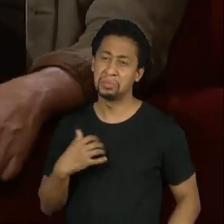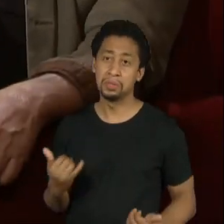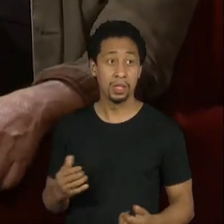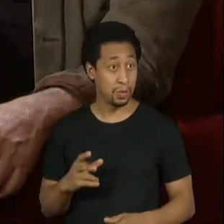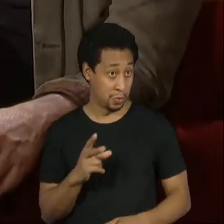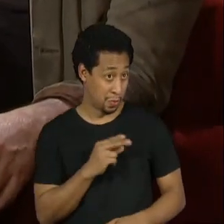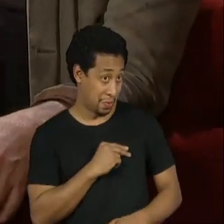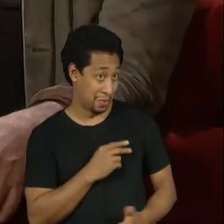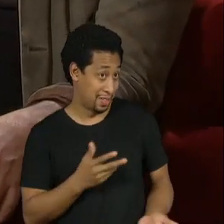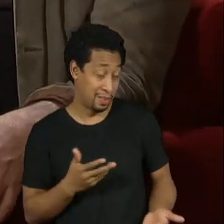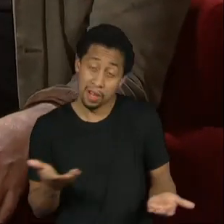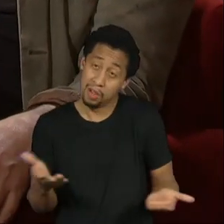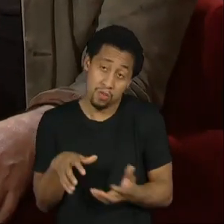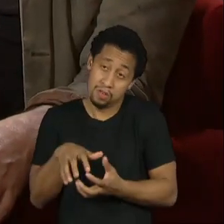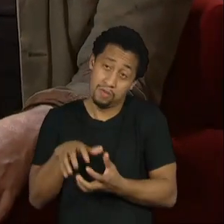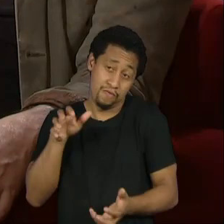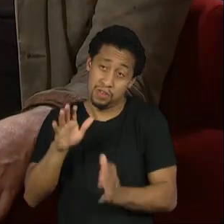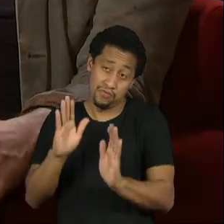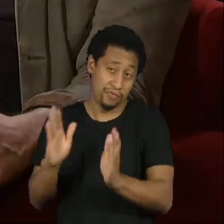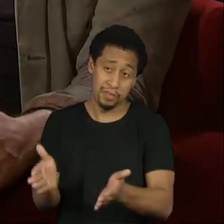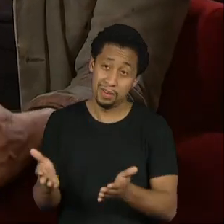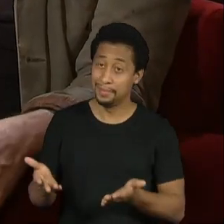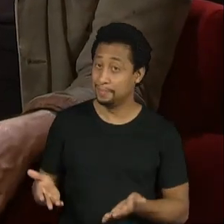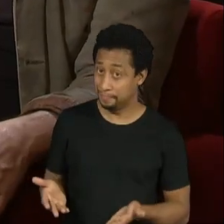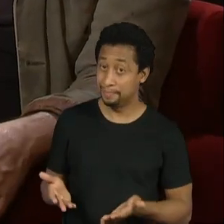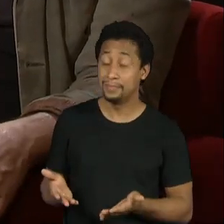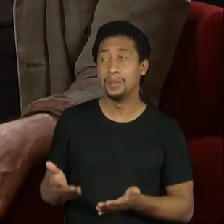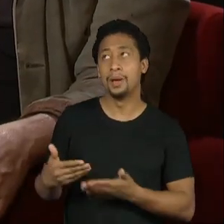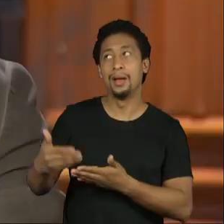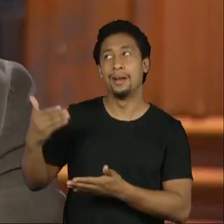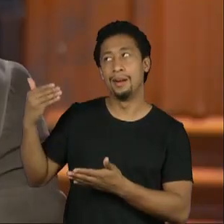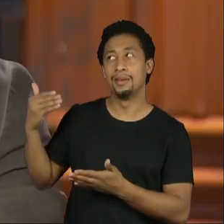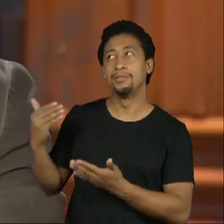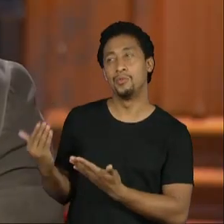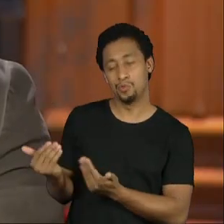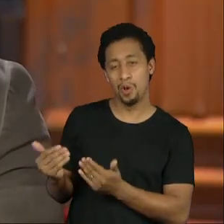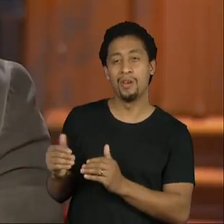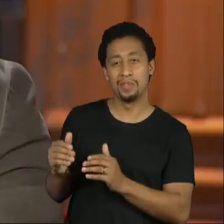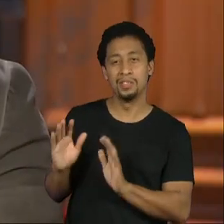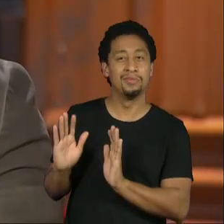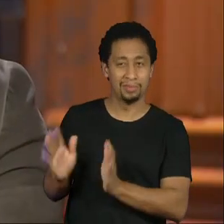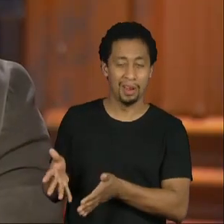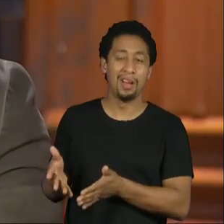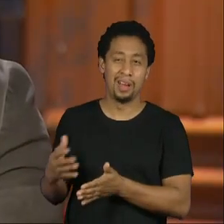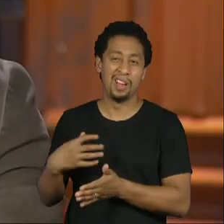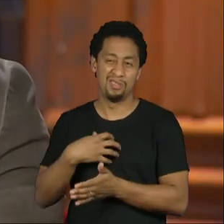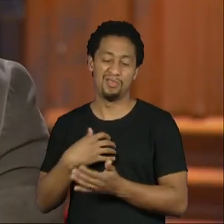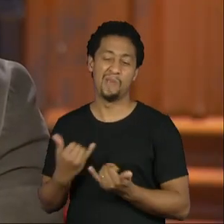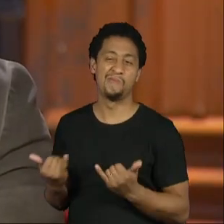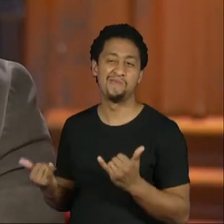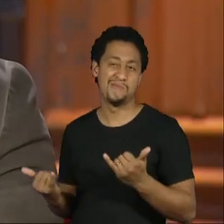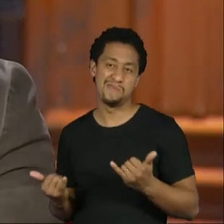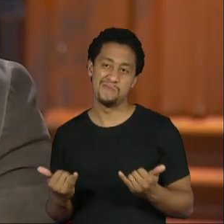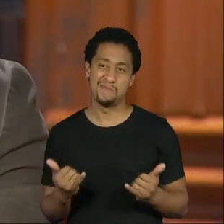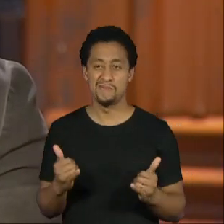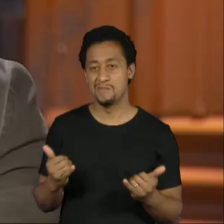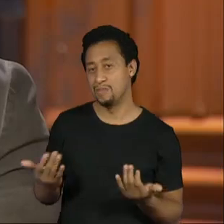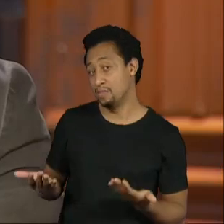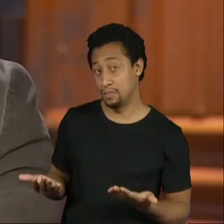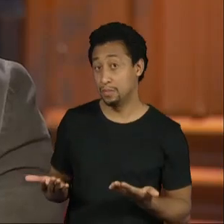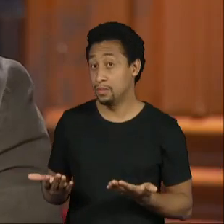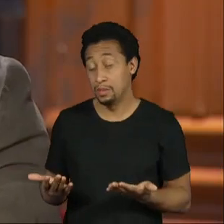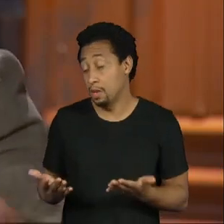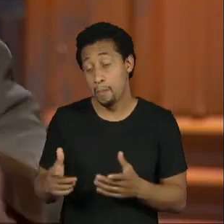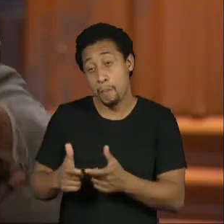agora tu velho mas eu era quando eu era jovem era assim eu vou pegar